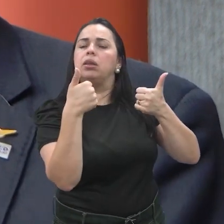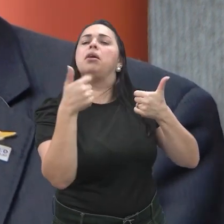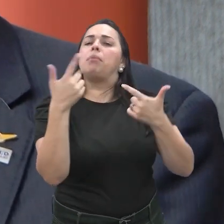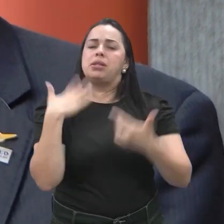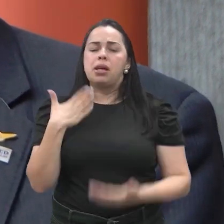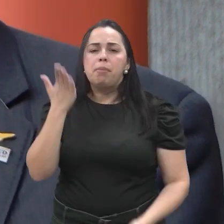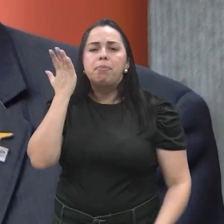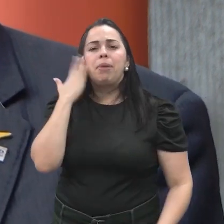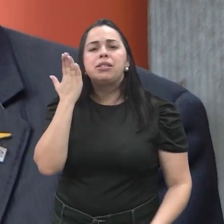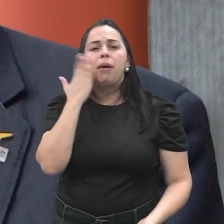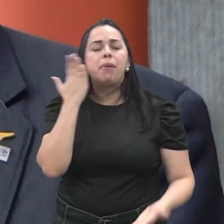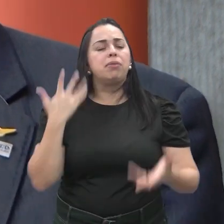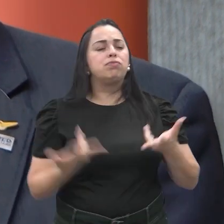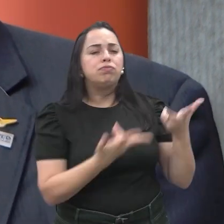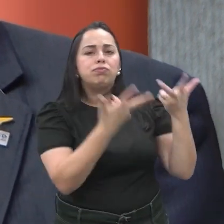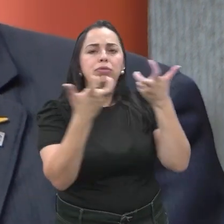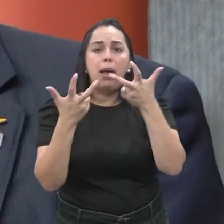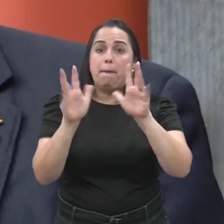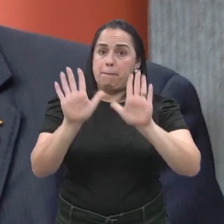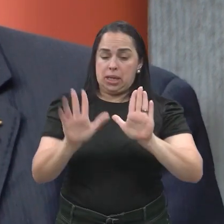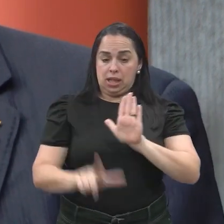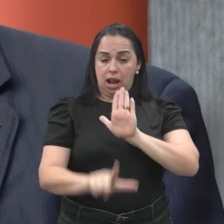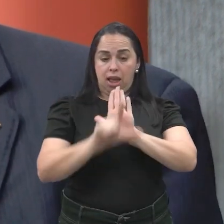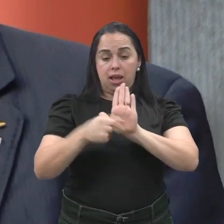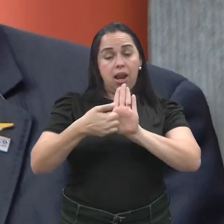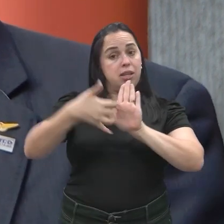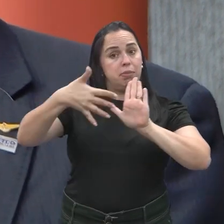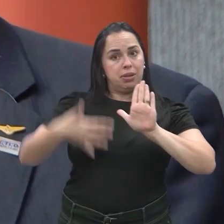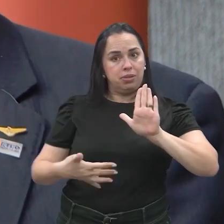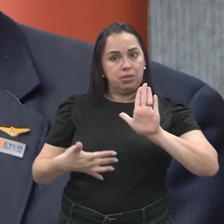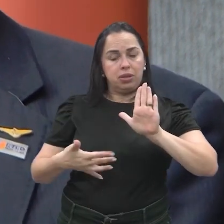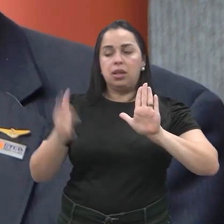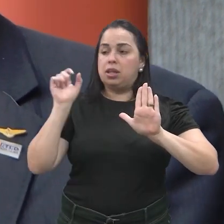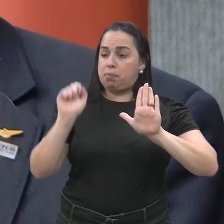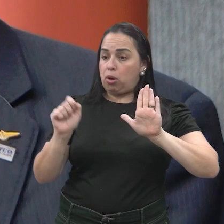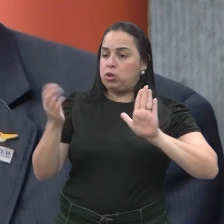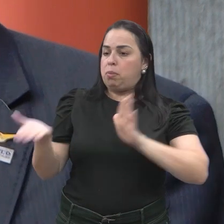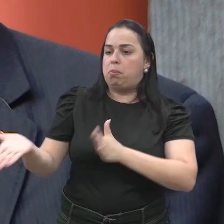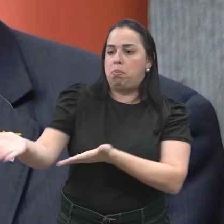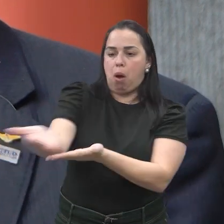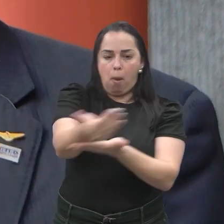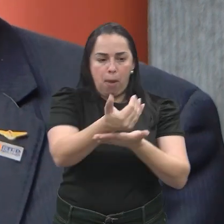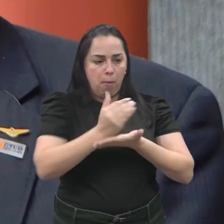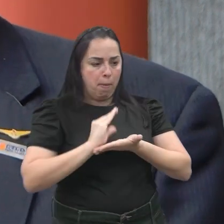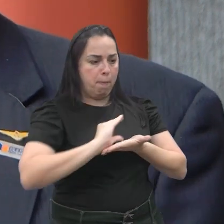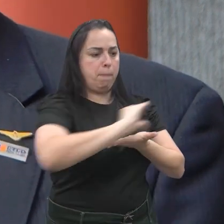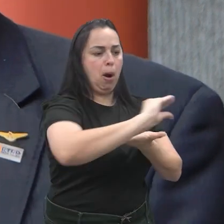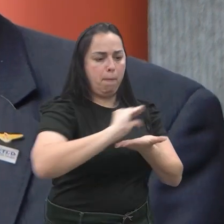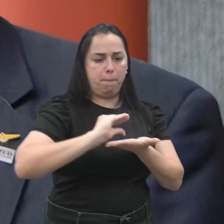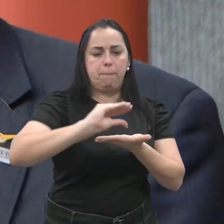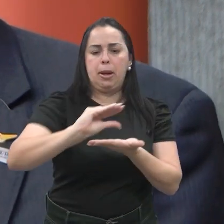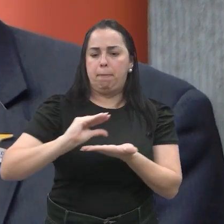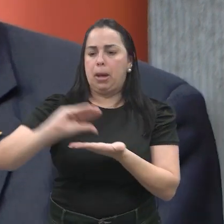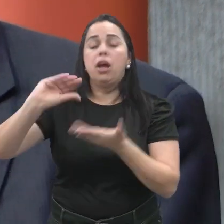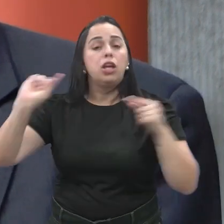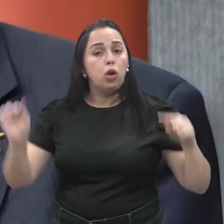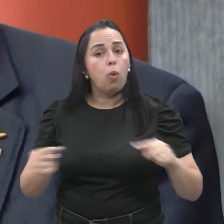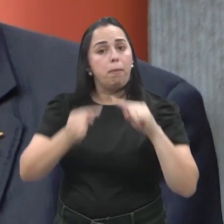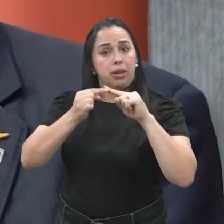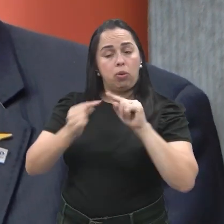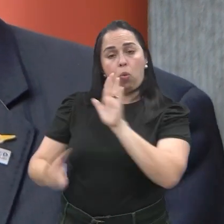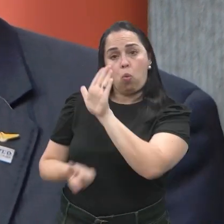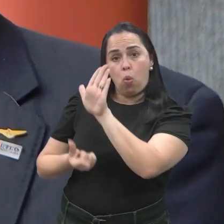ver a destinação daquele recurso. Mas a lei prevê também outras distribuições, né, que está no orçamento da prefeitura,